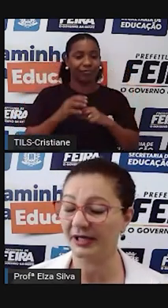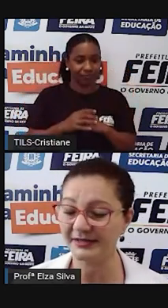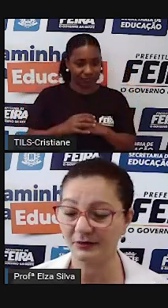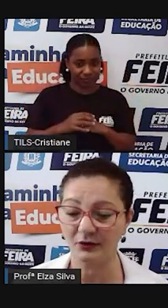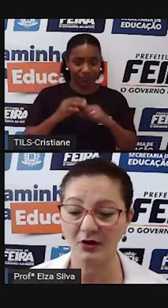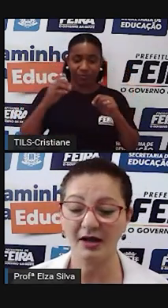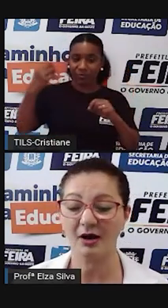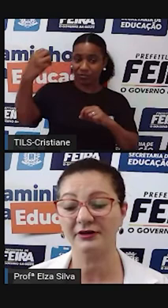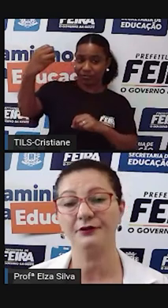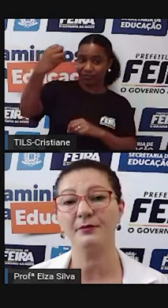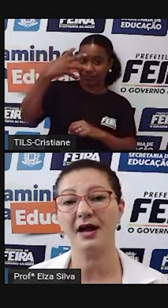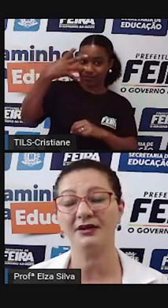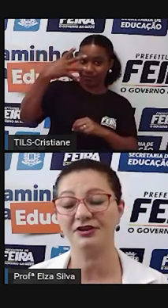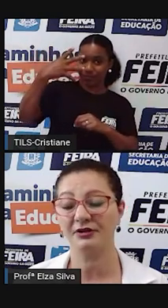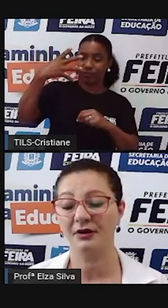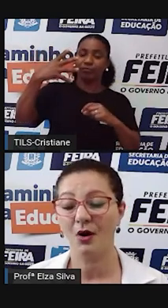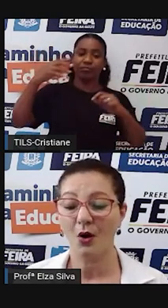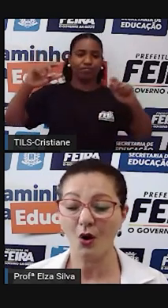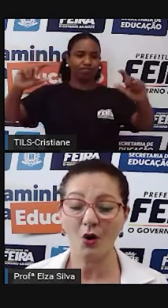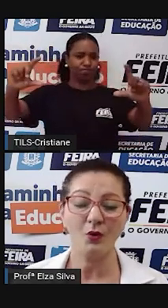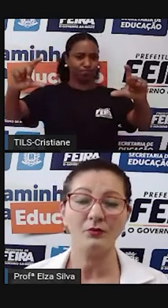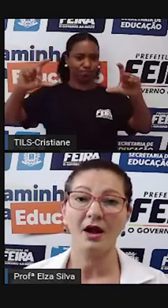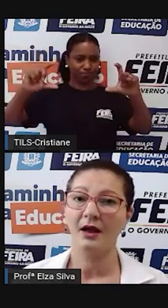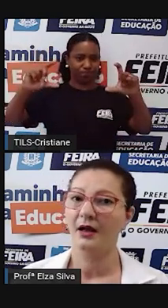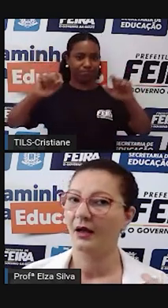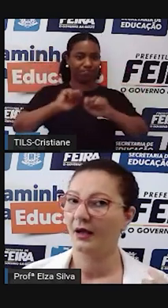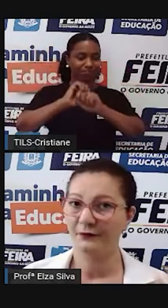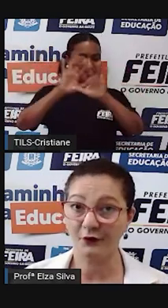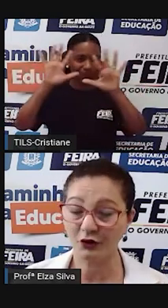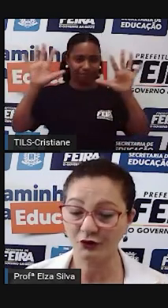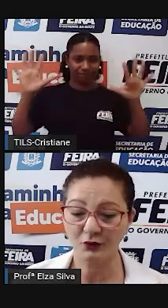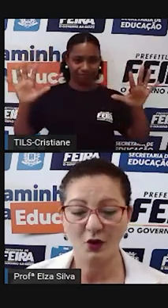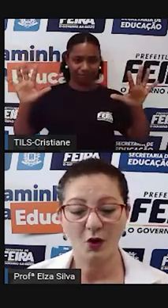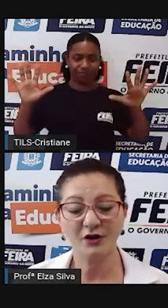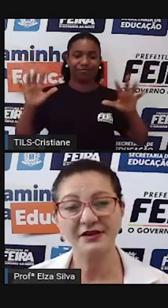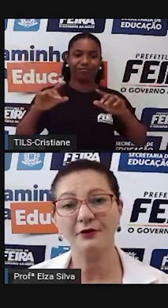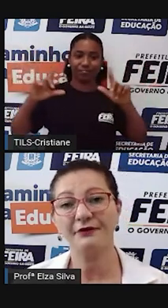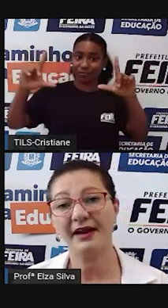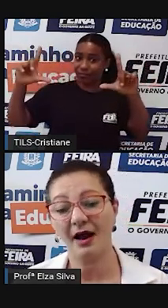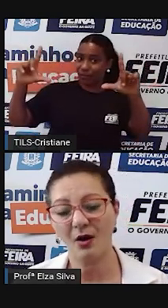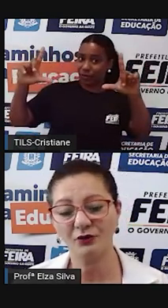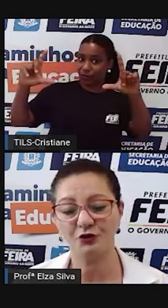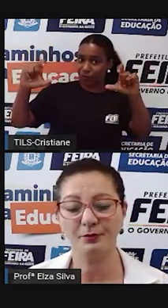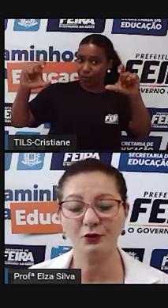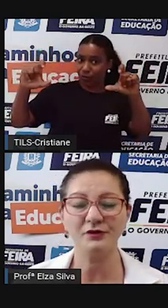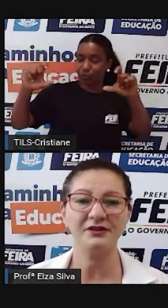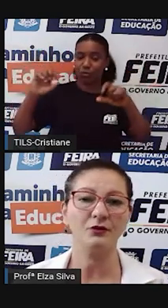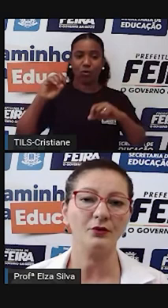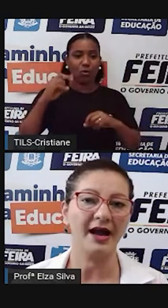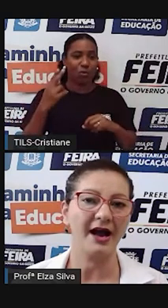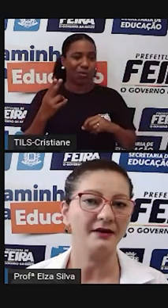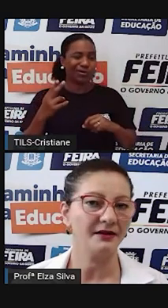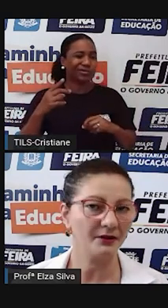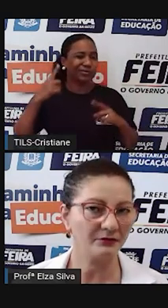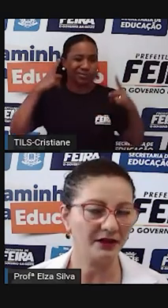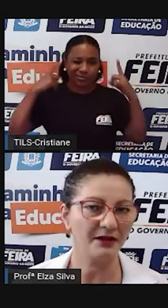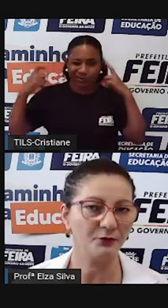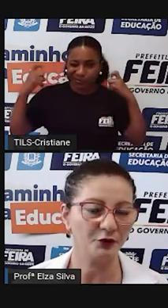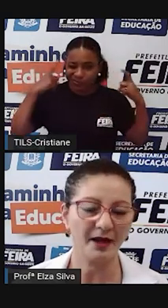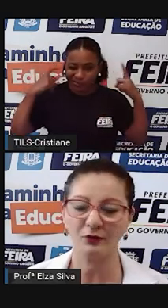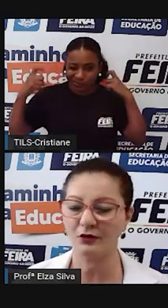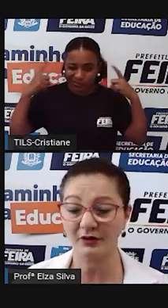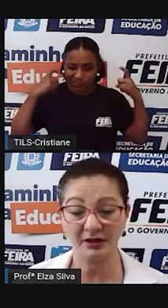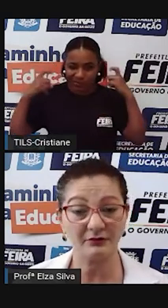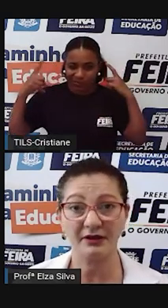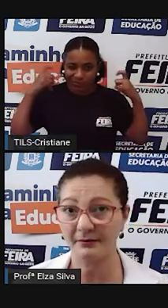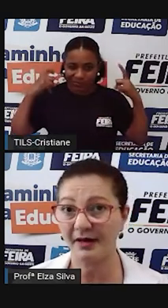à iluminação do local da filmagem ou foto, ou se houver áudio, busque um lugar que não tenha